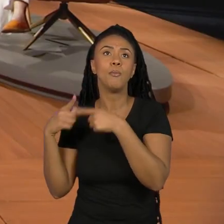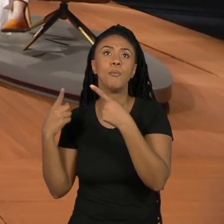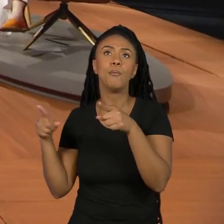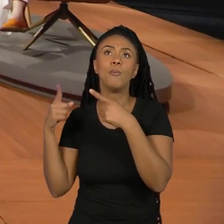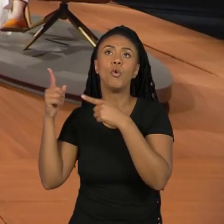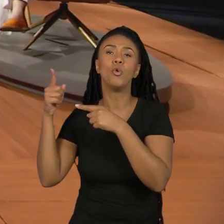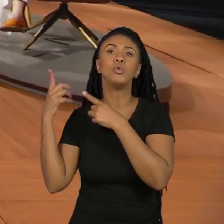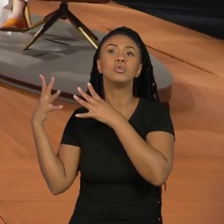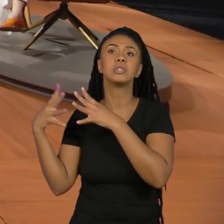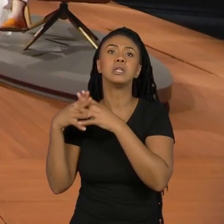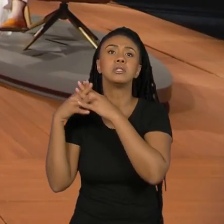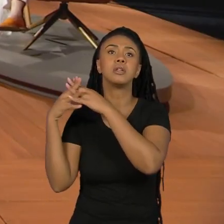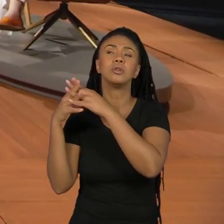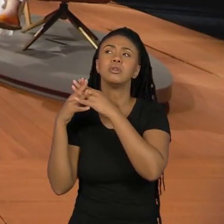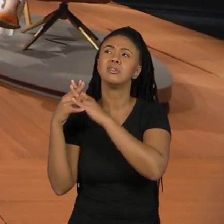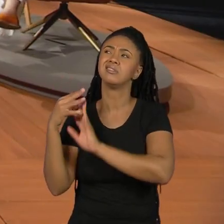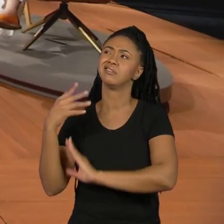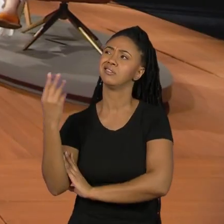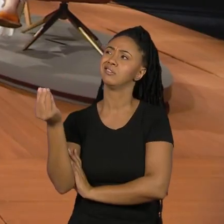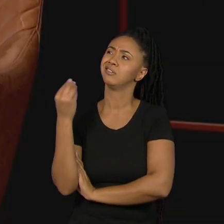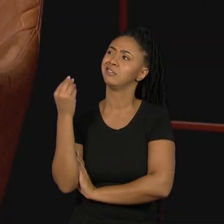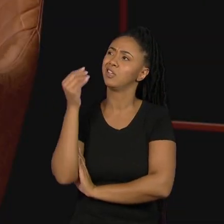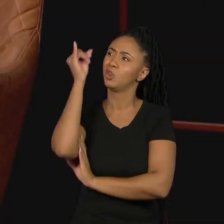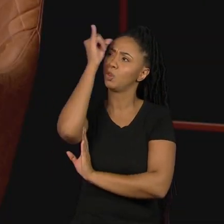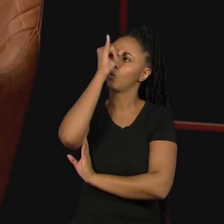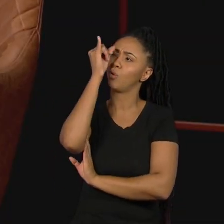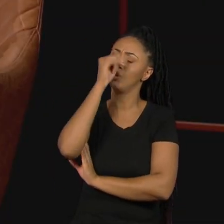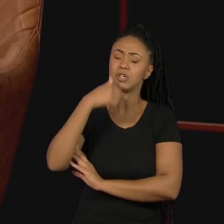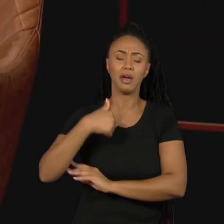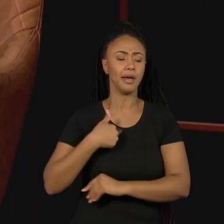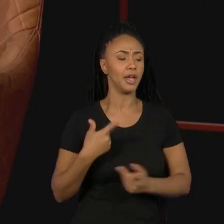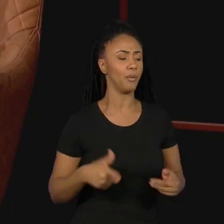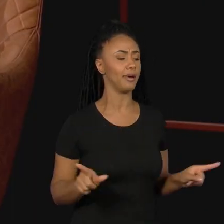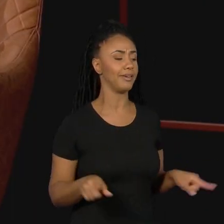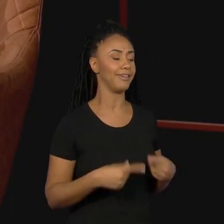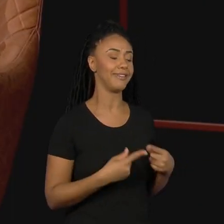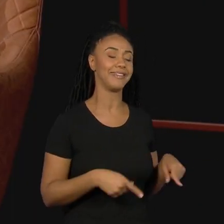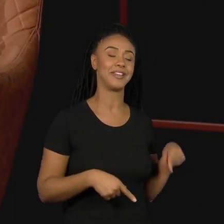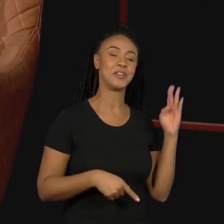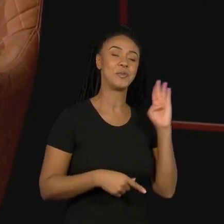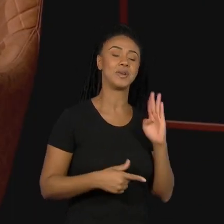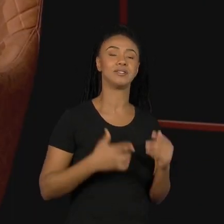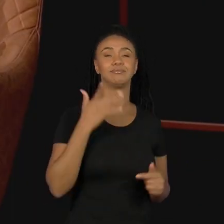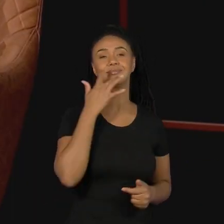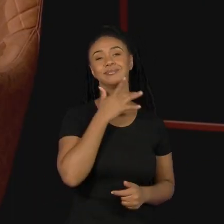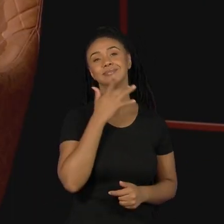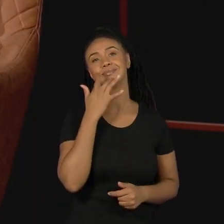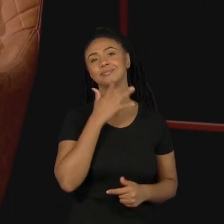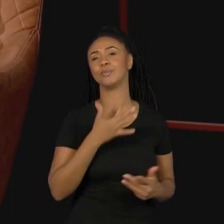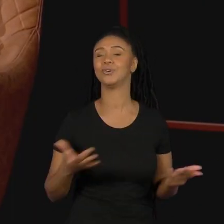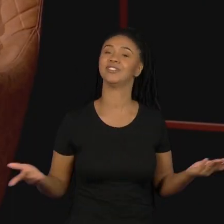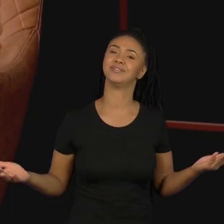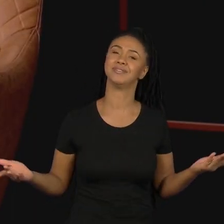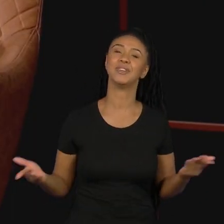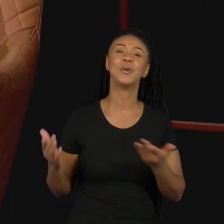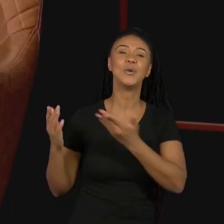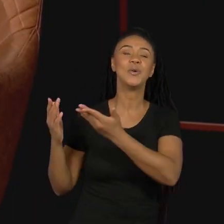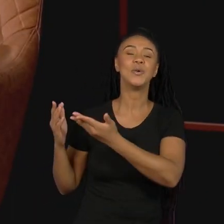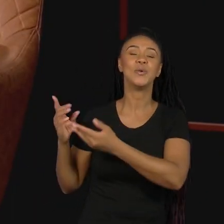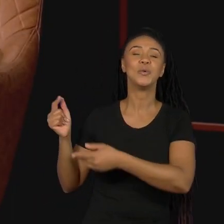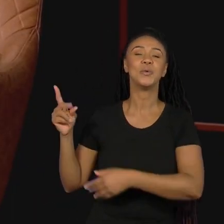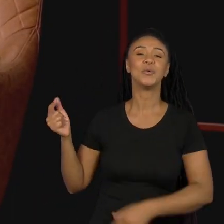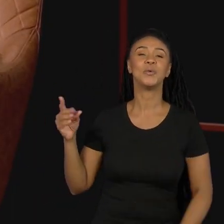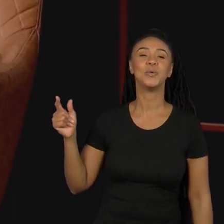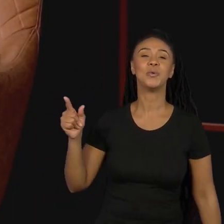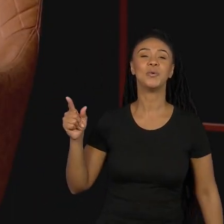É meu, é da minha. E que maravilha. E sempre gostei muito. Como diz o Caetano, né, o